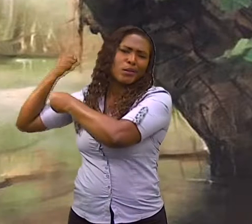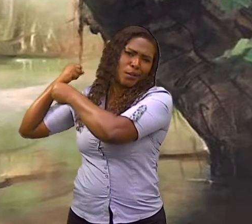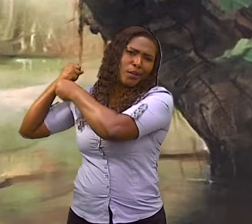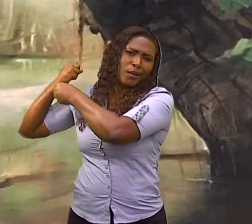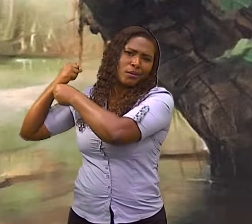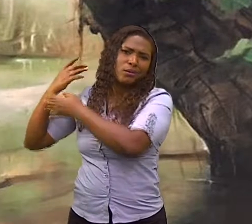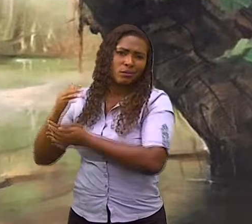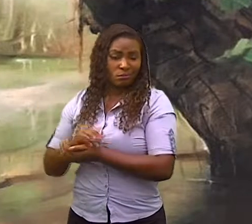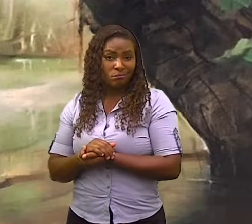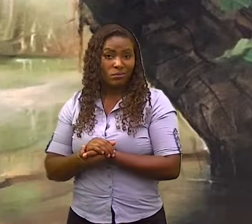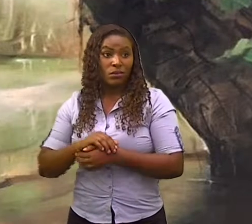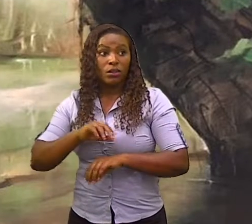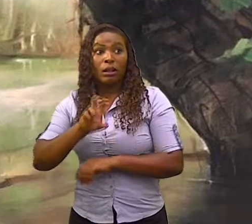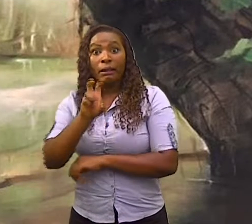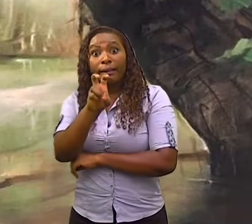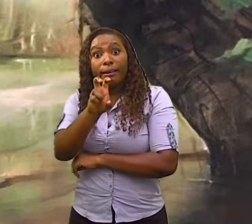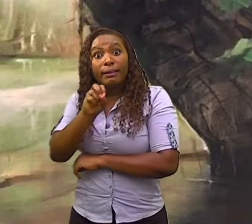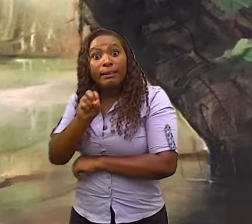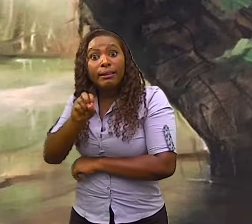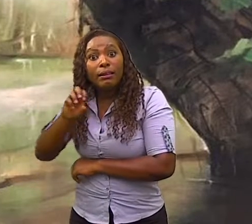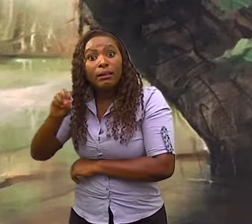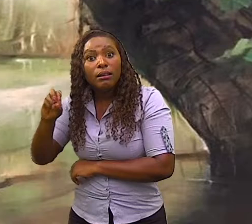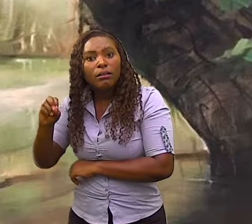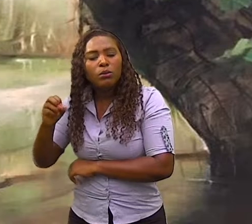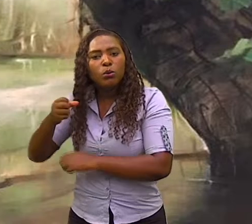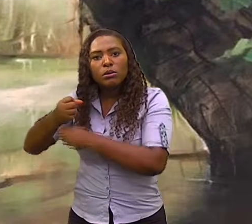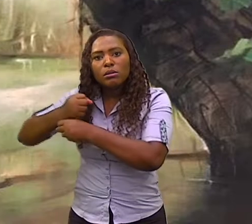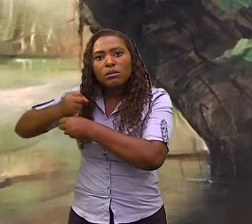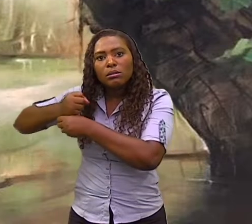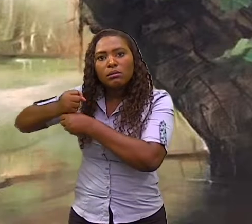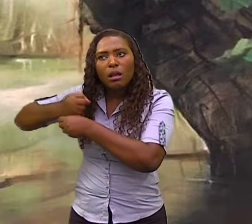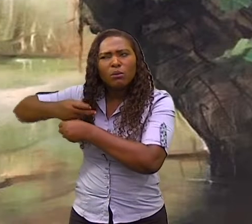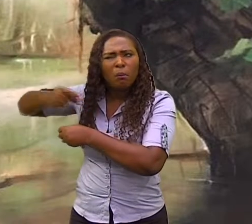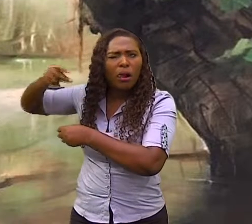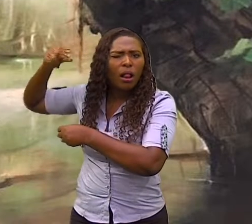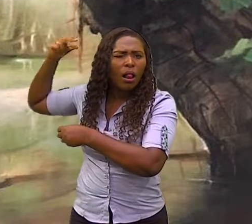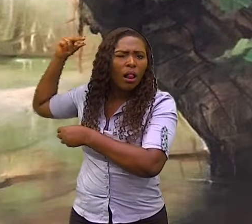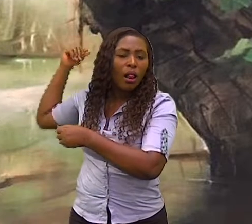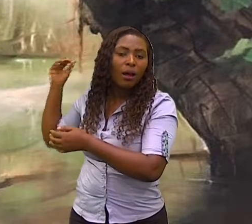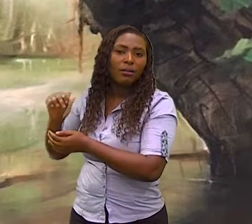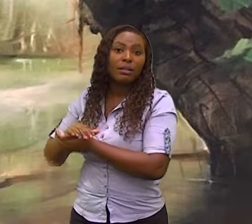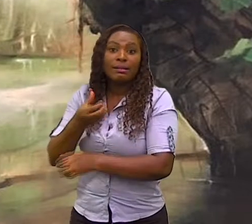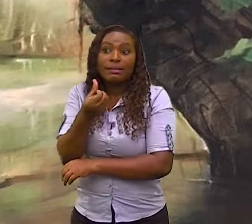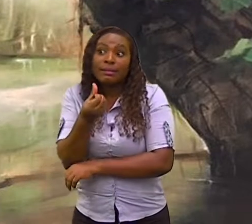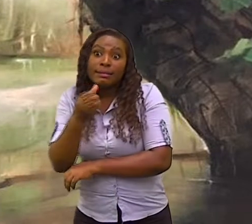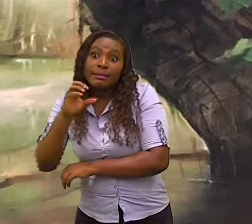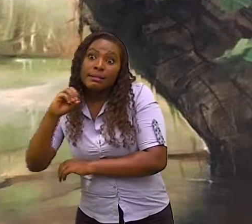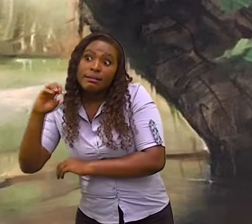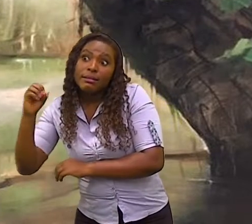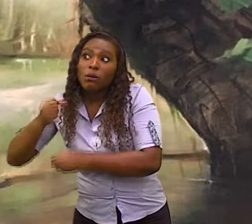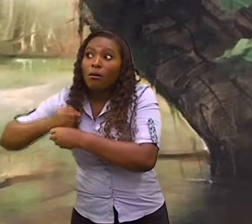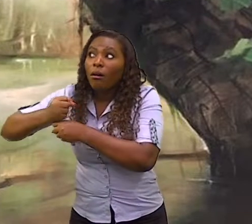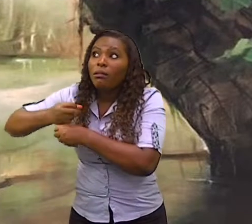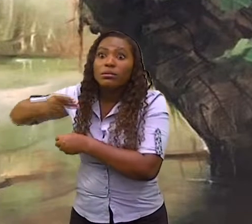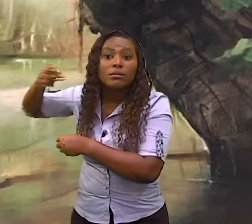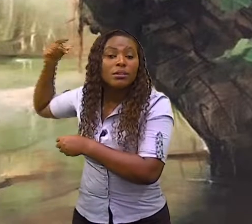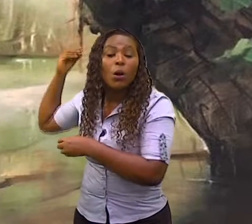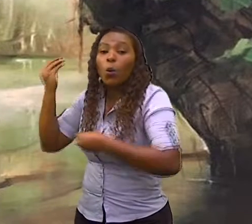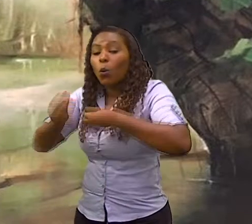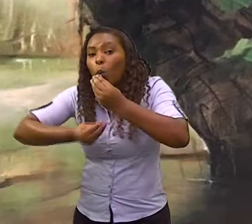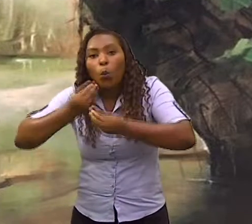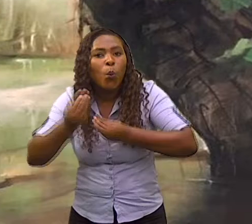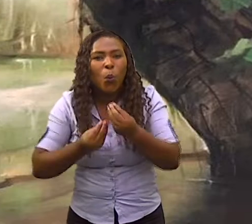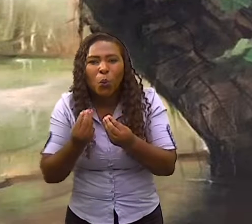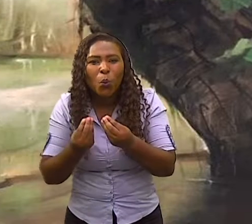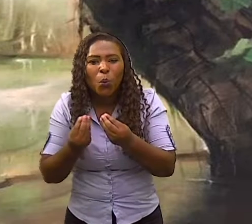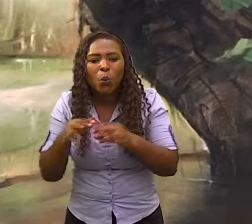Imagine há 500 anos atrás. Agora nós podemos dizer 600 anos atrás, como que era esse